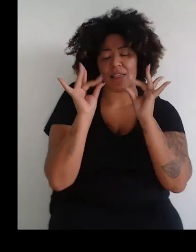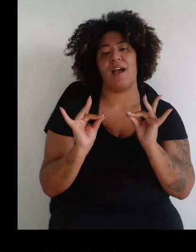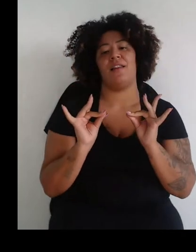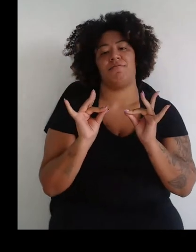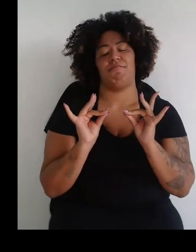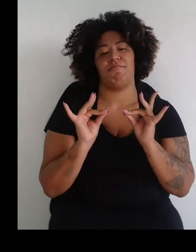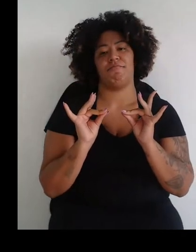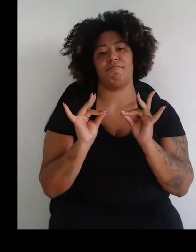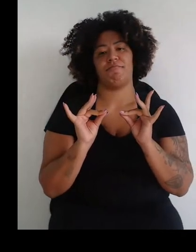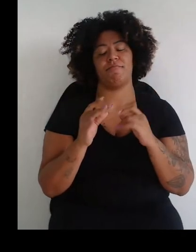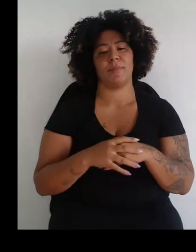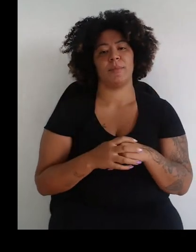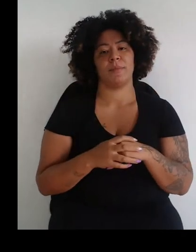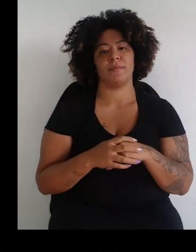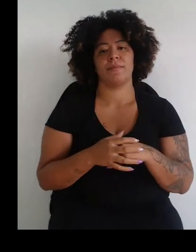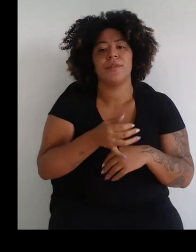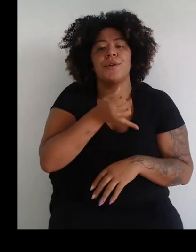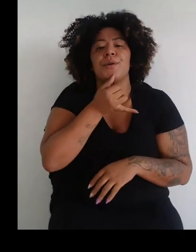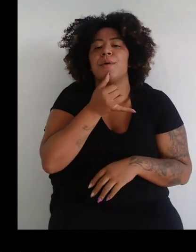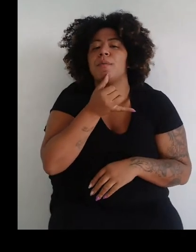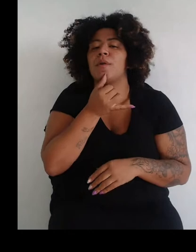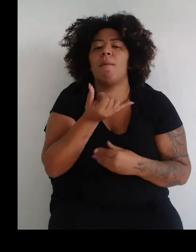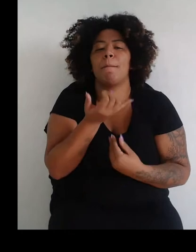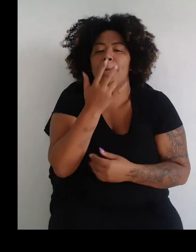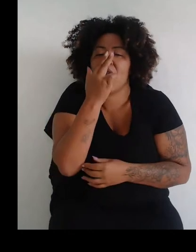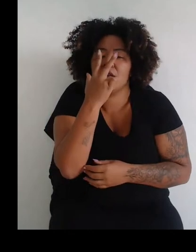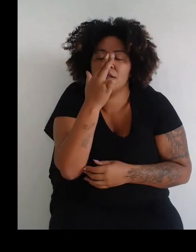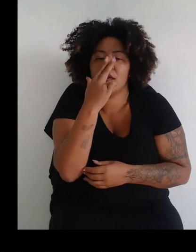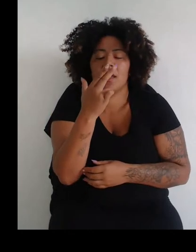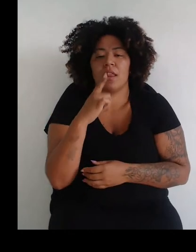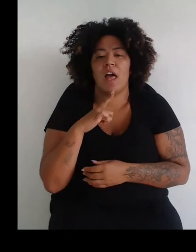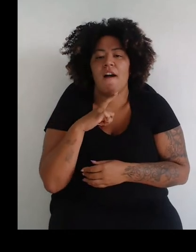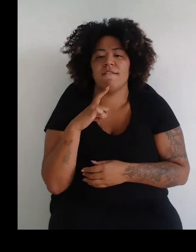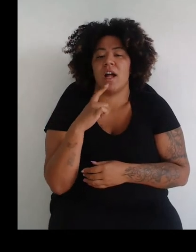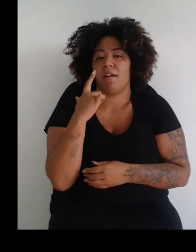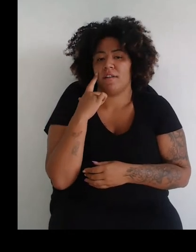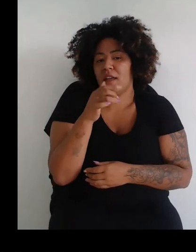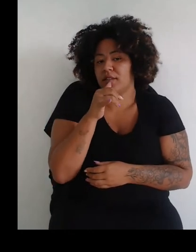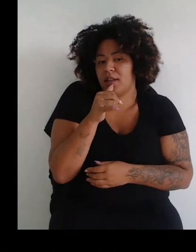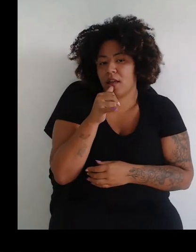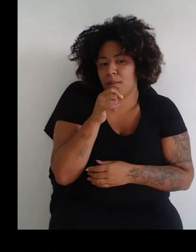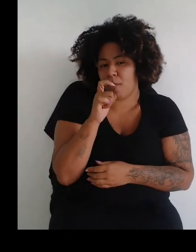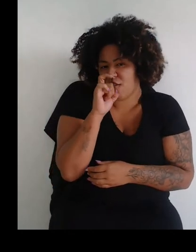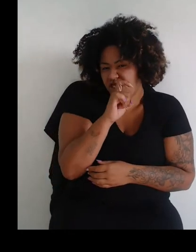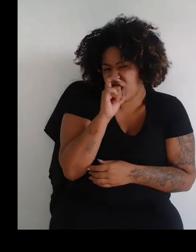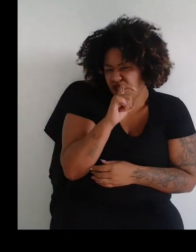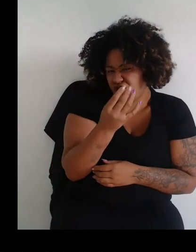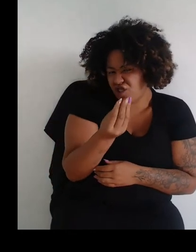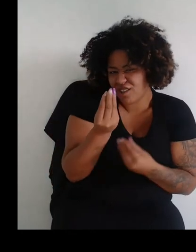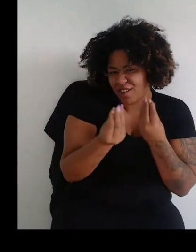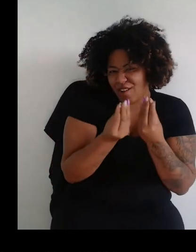hermenêutica da suspeita só poderia tornar a sua homossexualidade visível